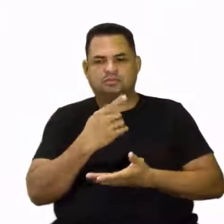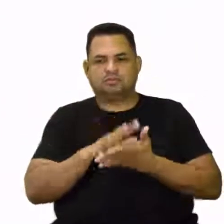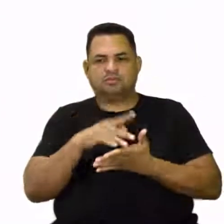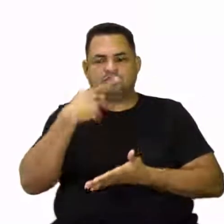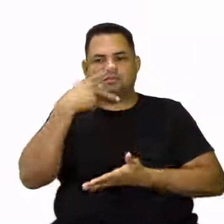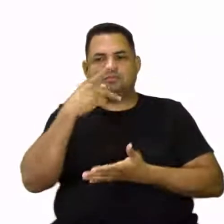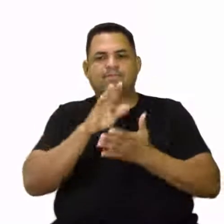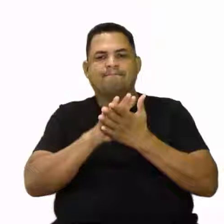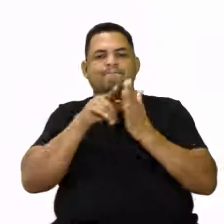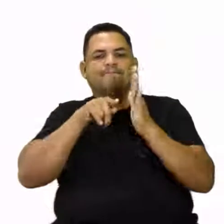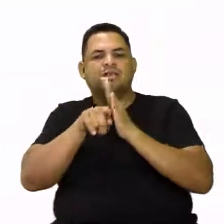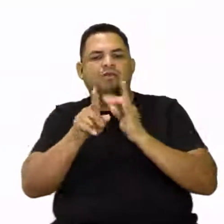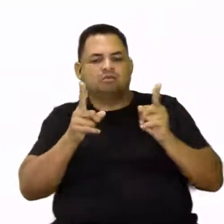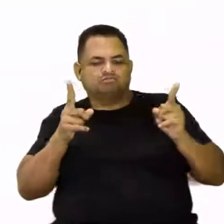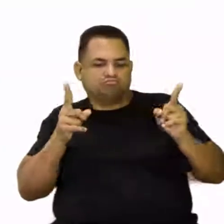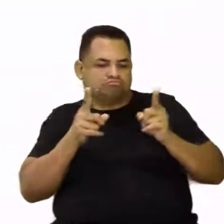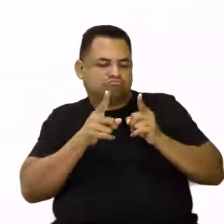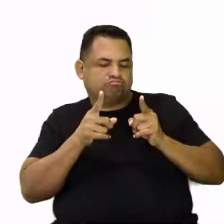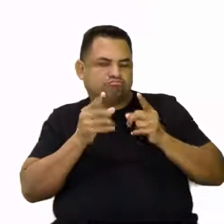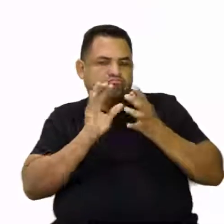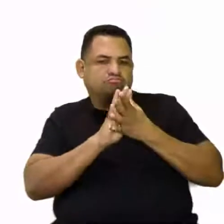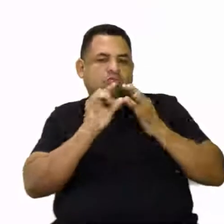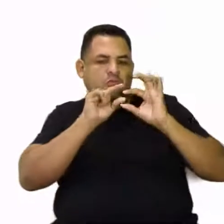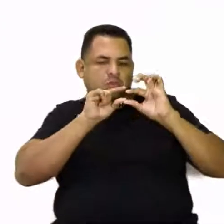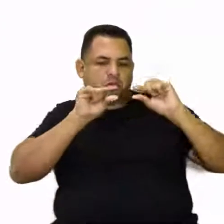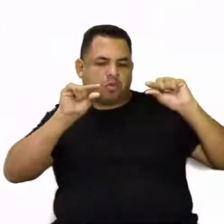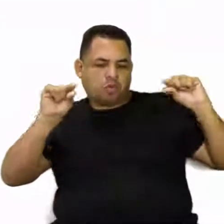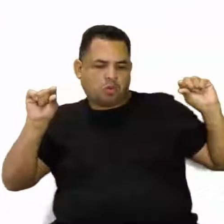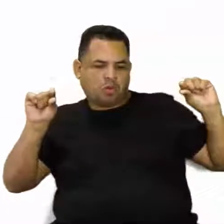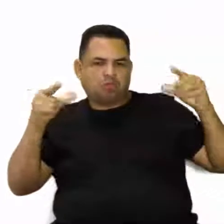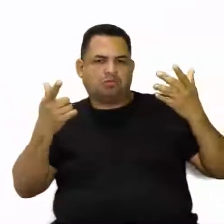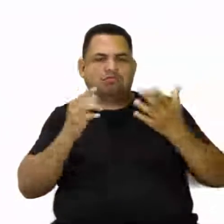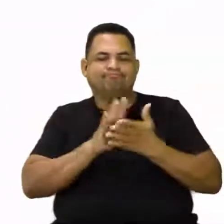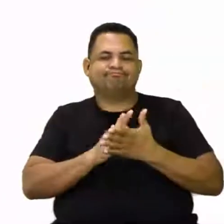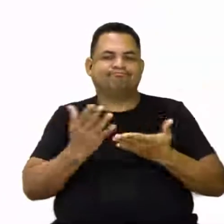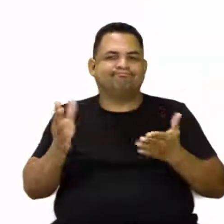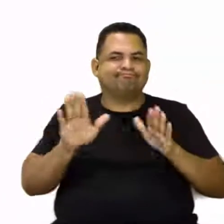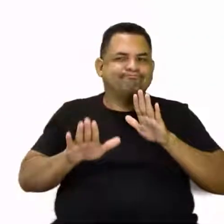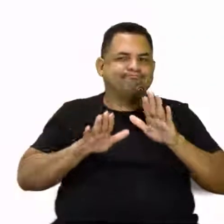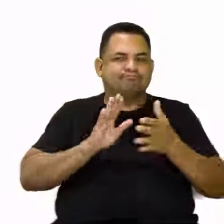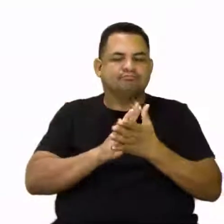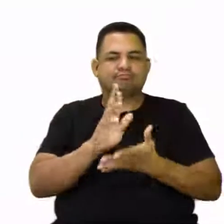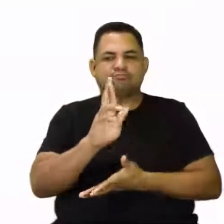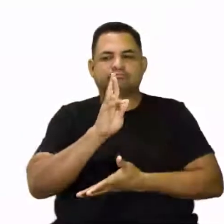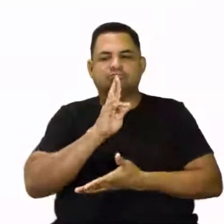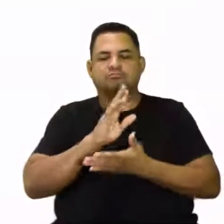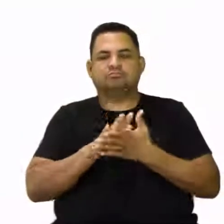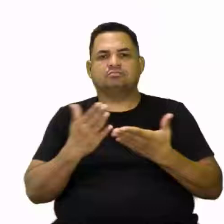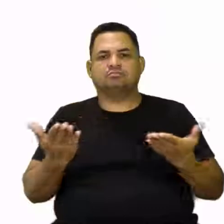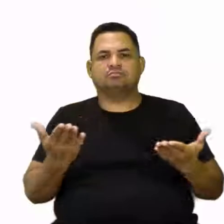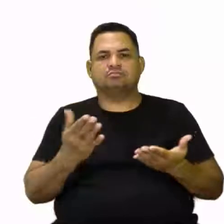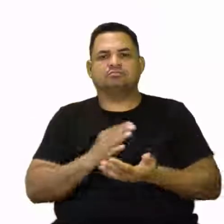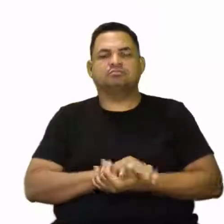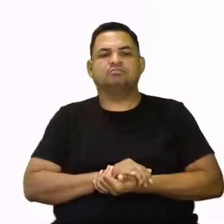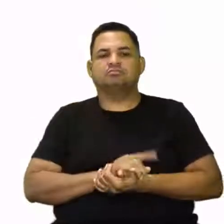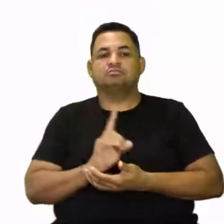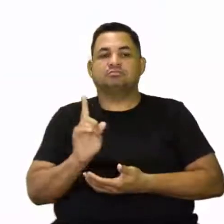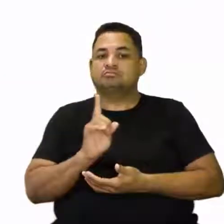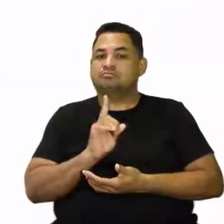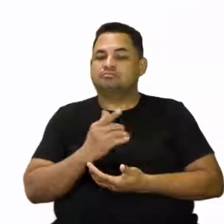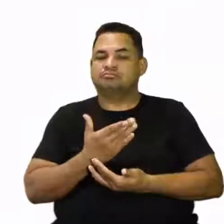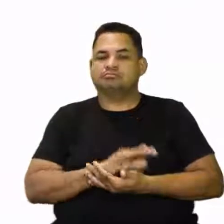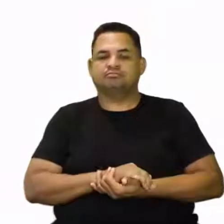ser ali uma pergunta curta ou uma pergunta longa, que às vezes é respondida e às vezes